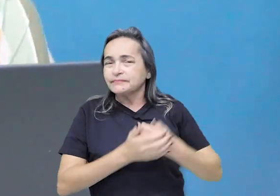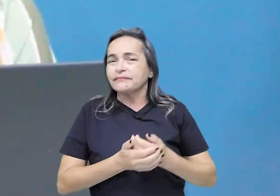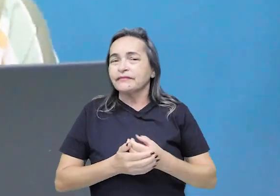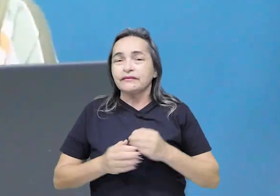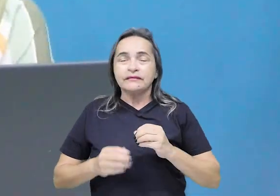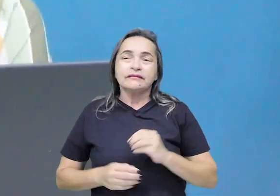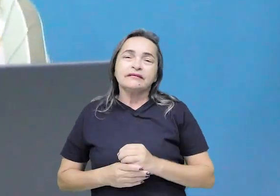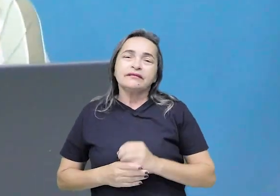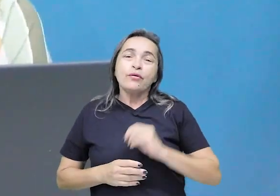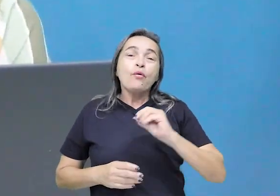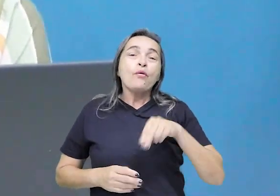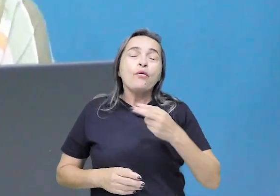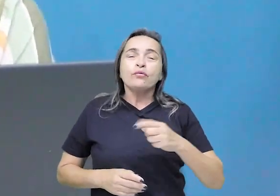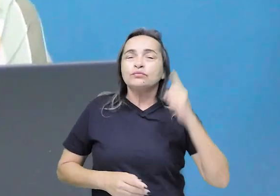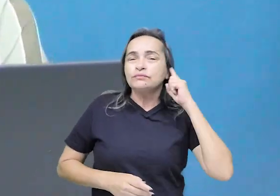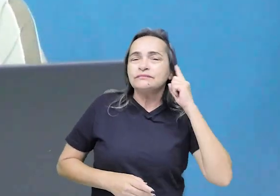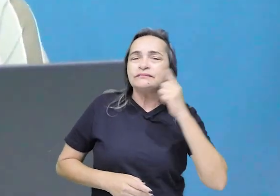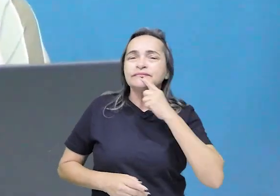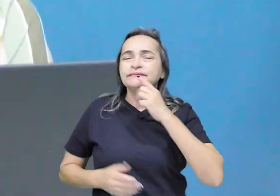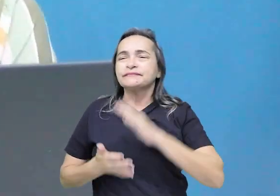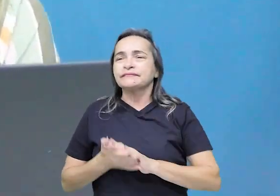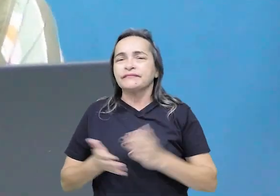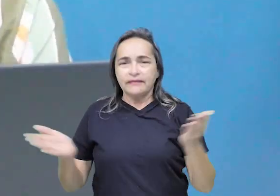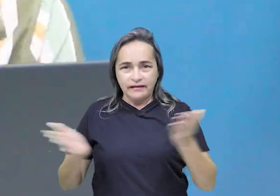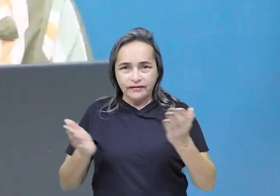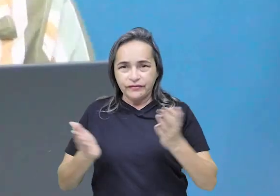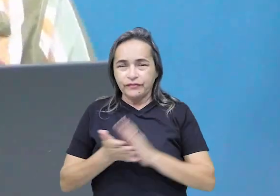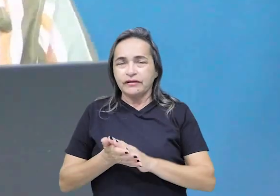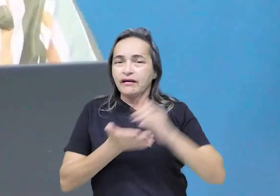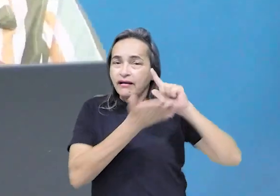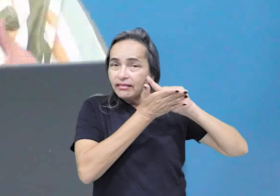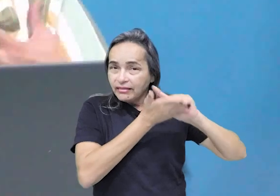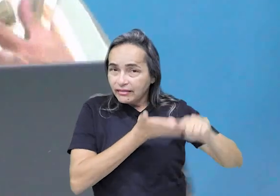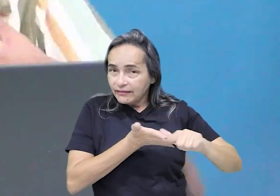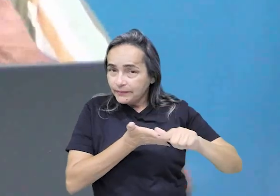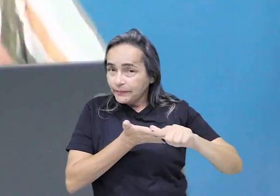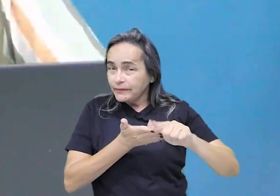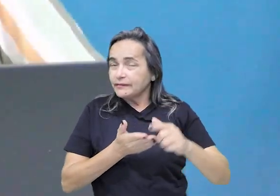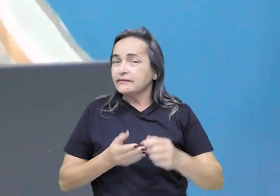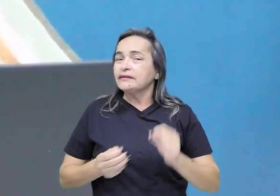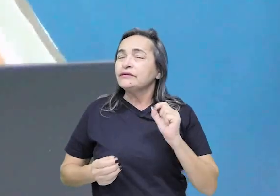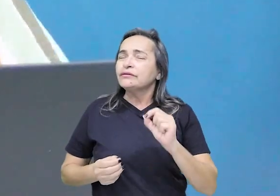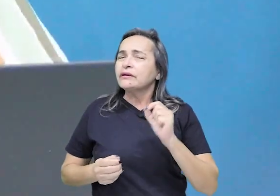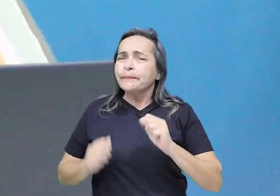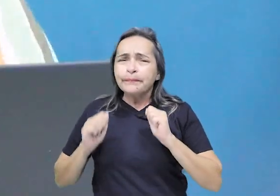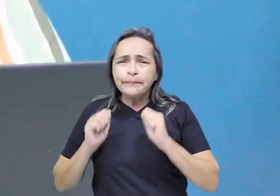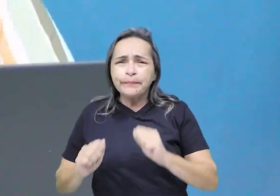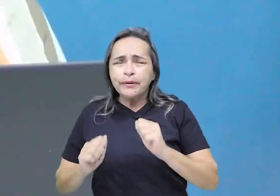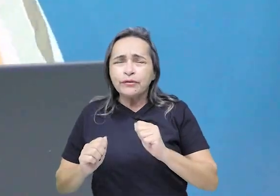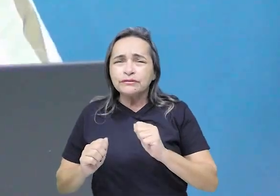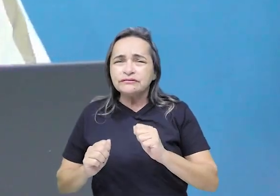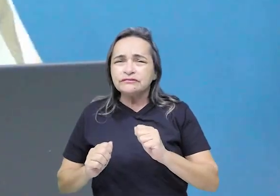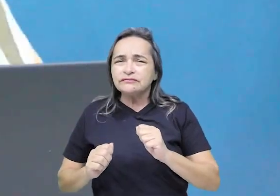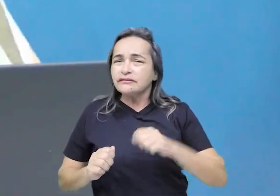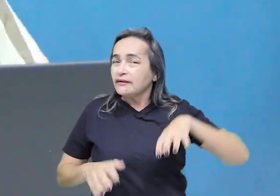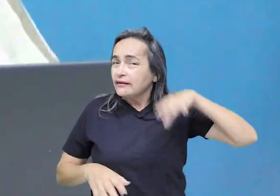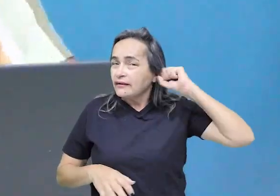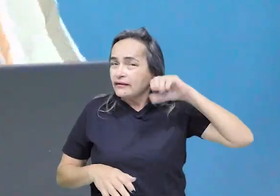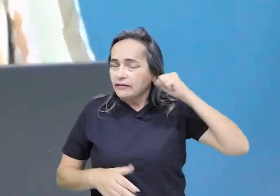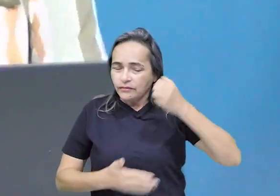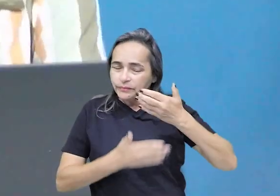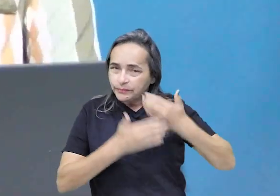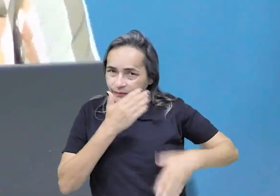Pronto. Falávamos sobre limpeza e o que mais pode nos levar à perda auditiva ou à